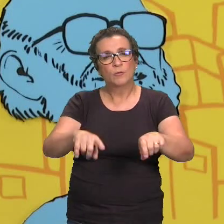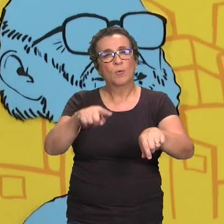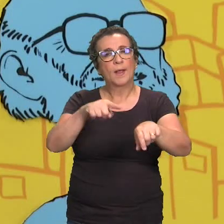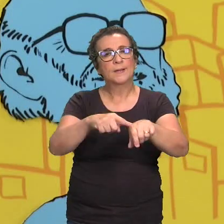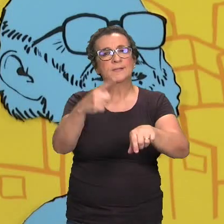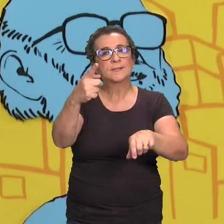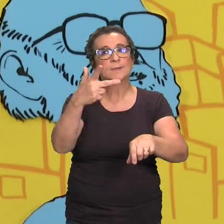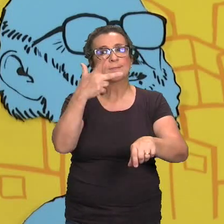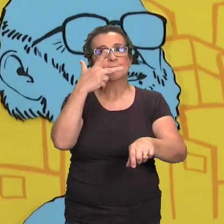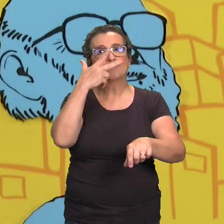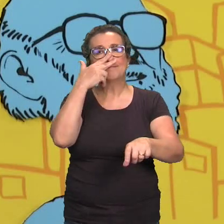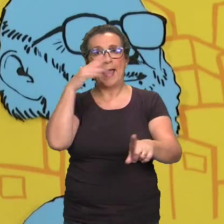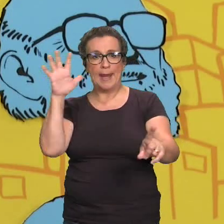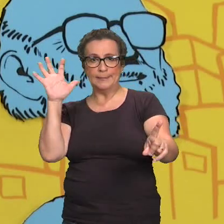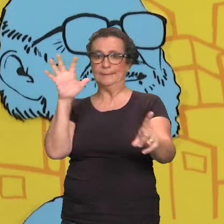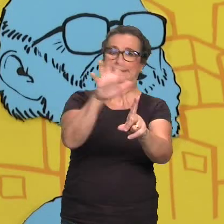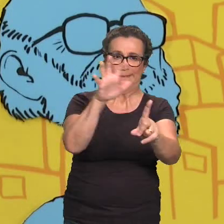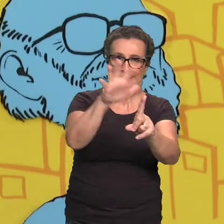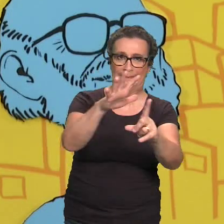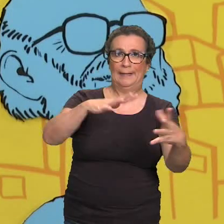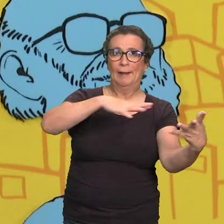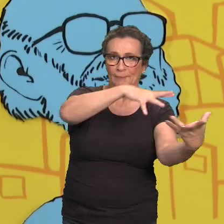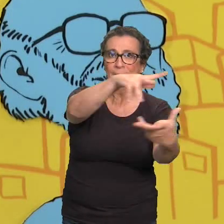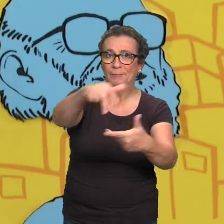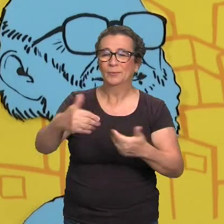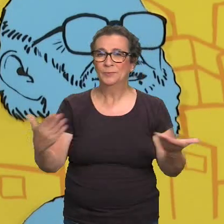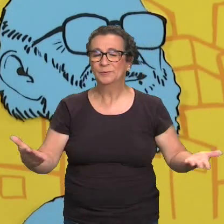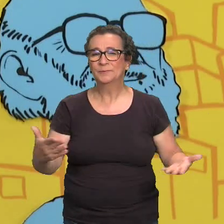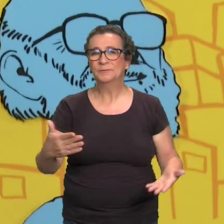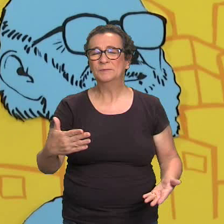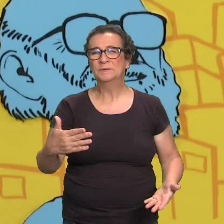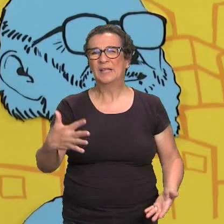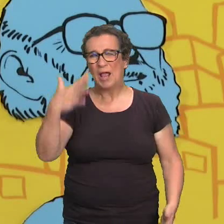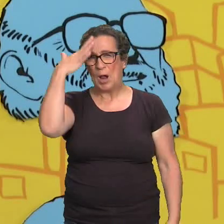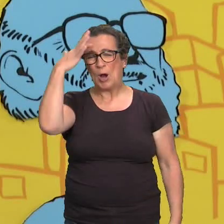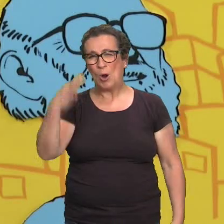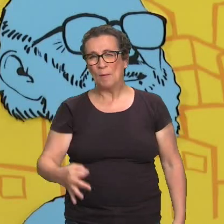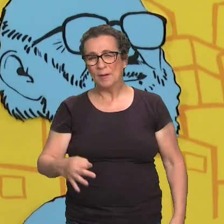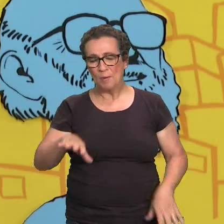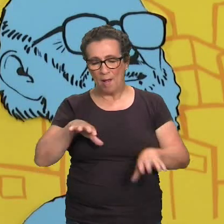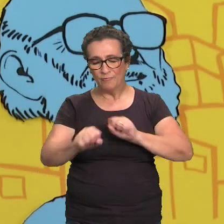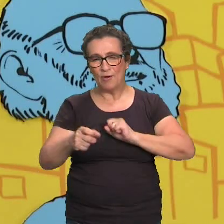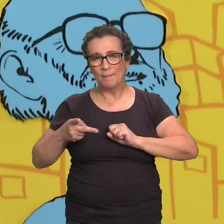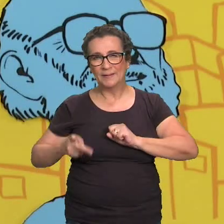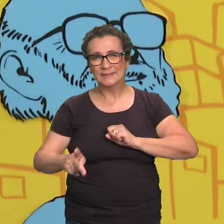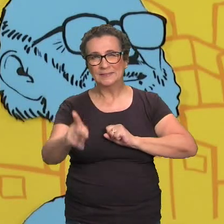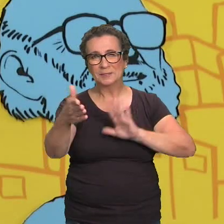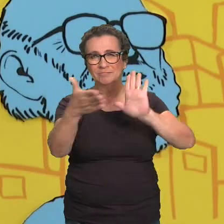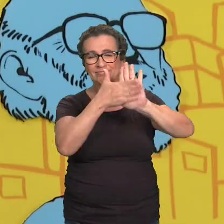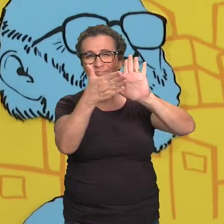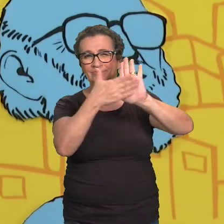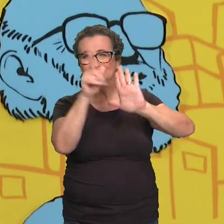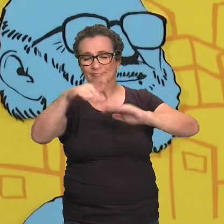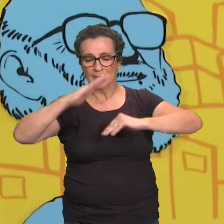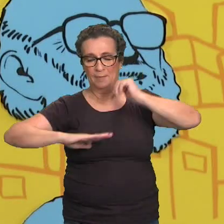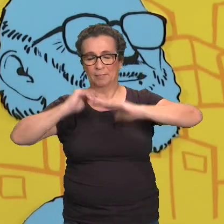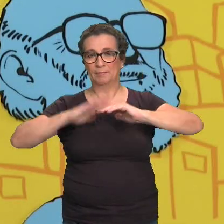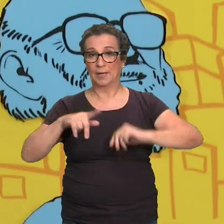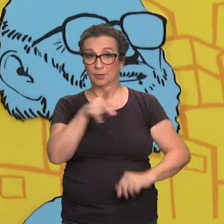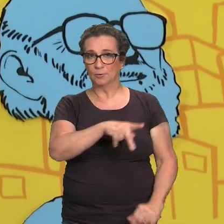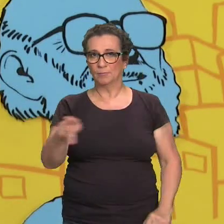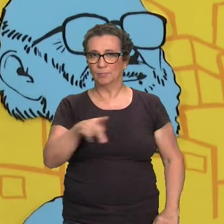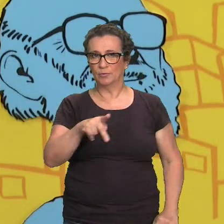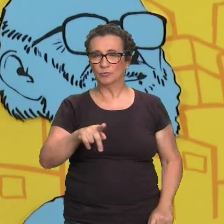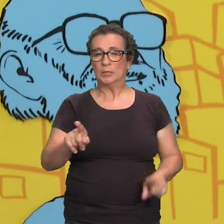de intervenção no mundo. Assim sendo, compreendemos que uma formação continuada, pautada na prática docente e em